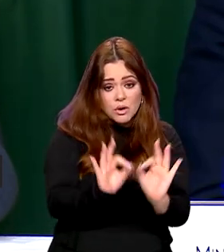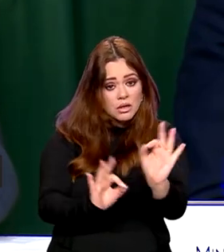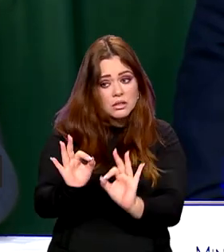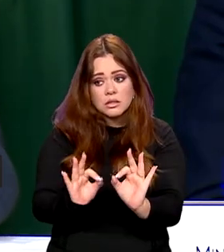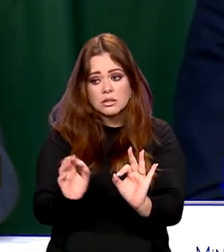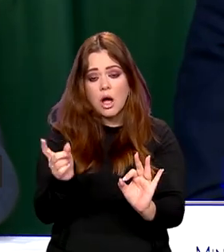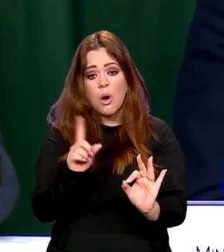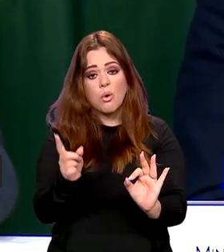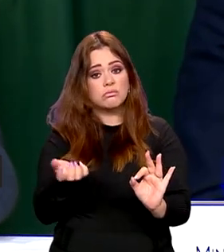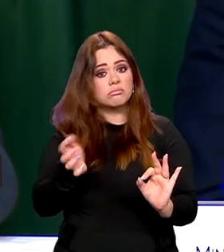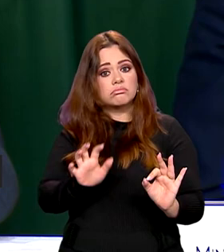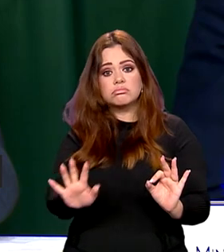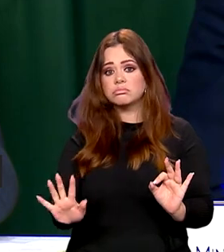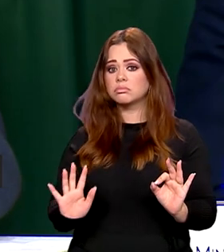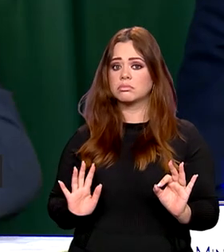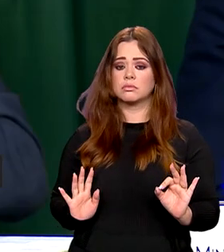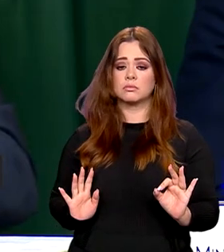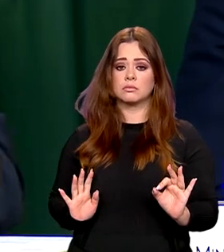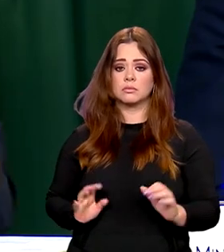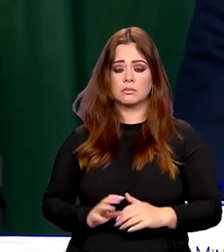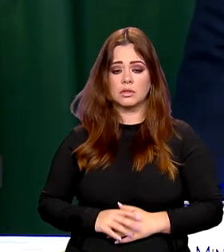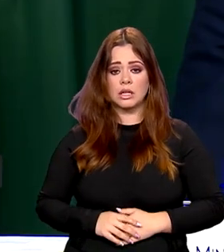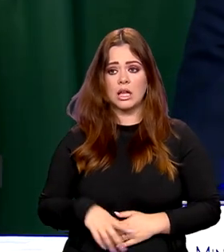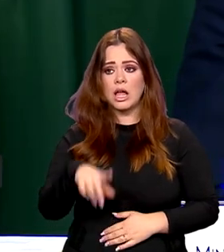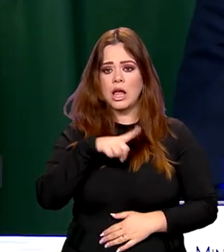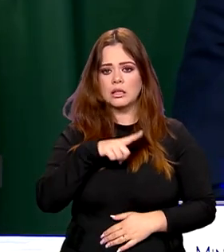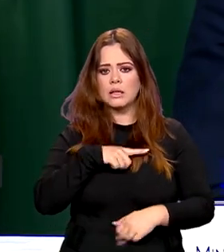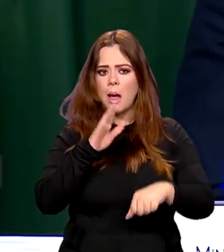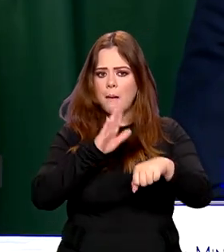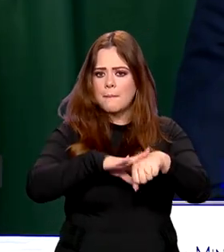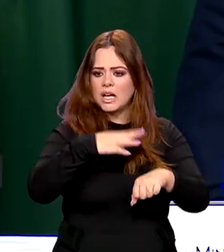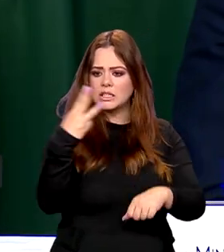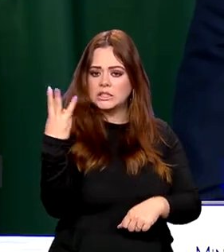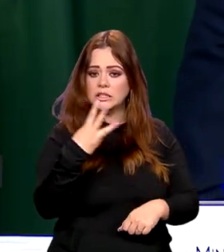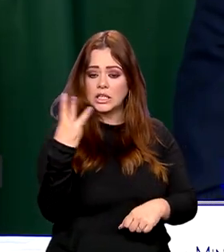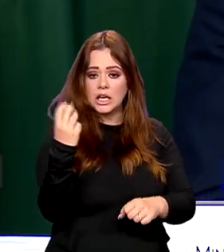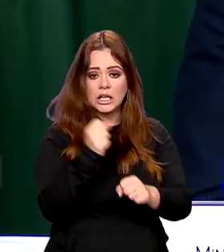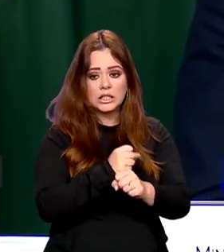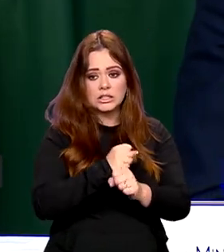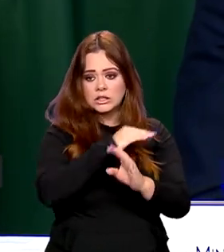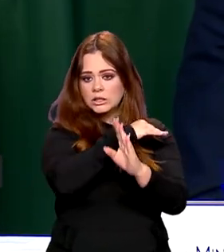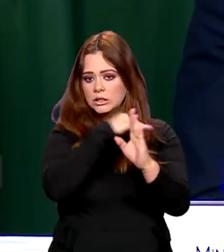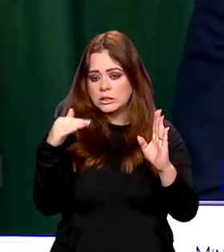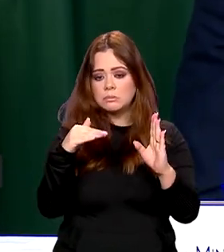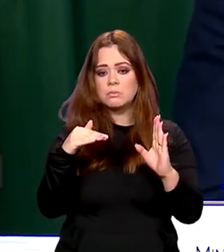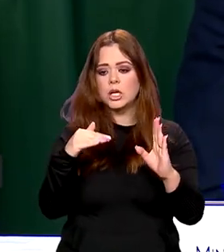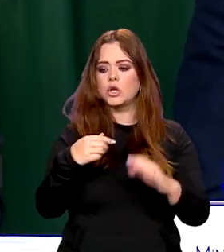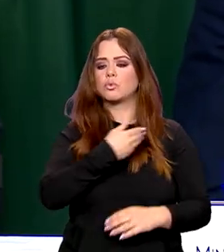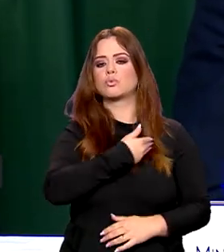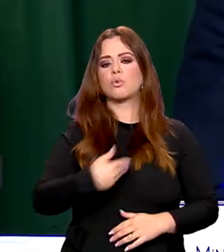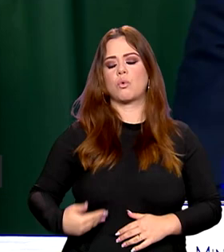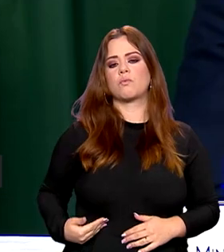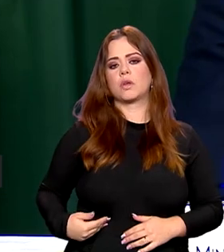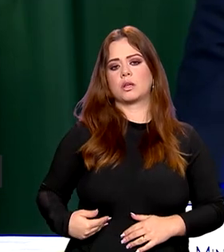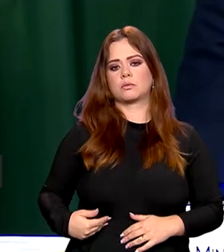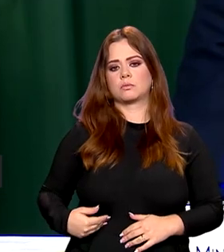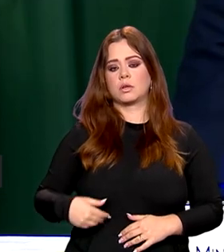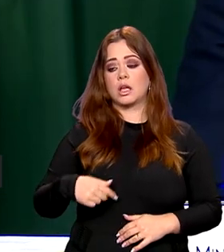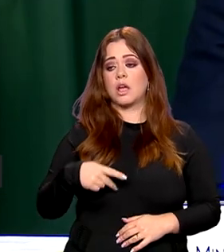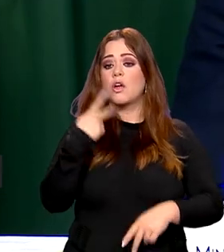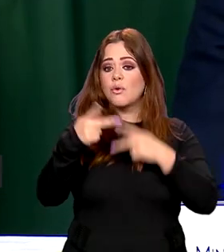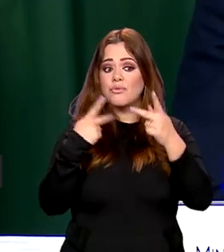fazer. Nós temos mais 3 anos e meio na frente desse governo. Eu estou dizendo